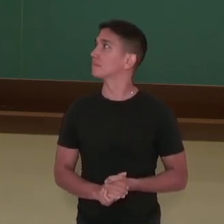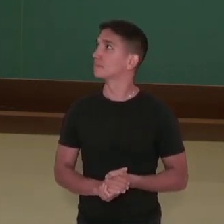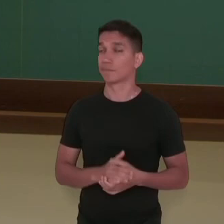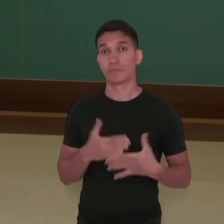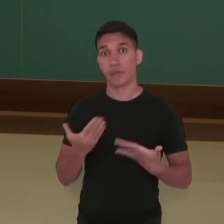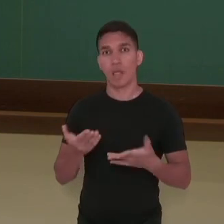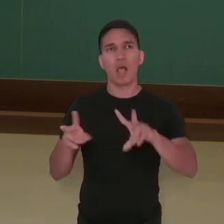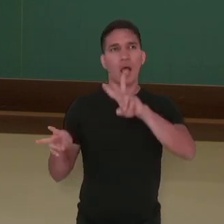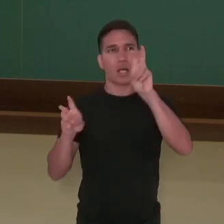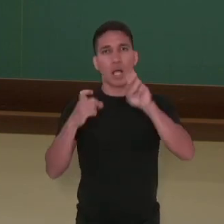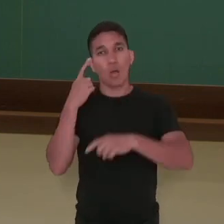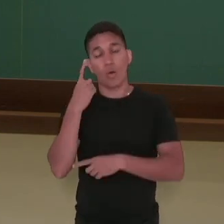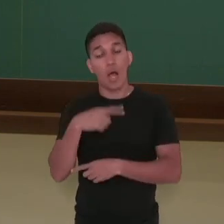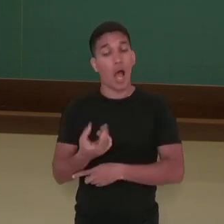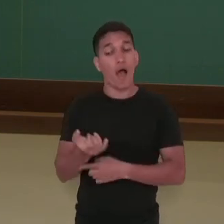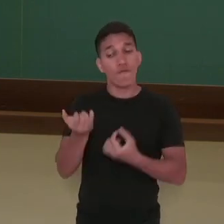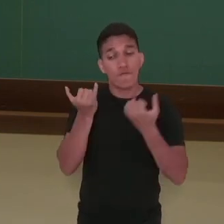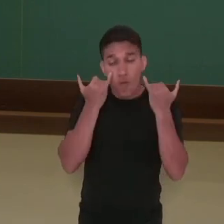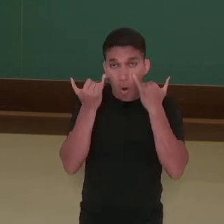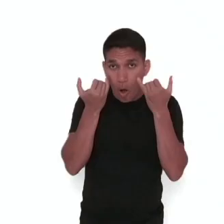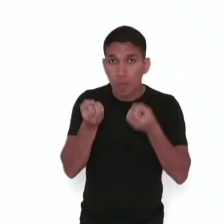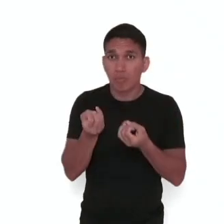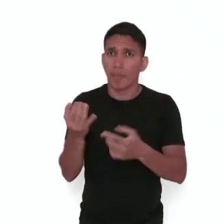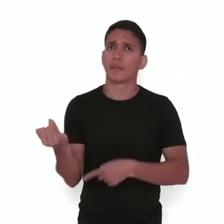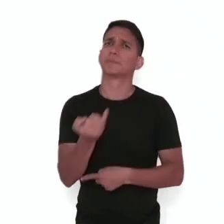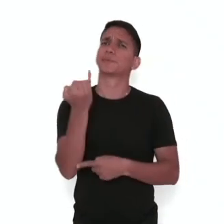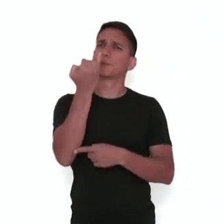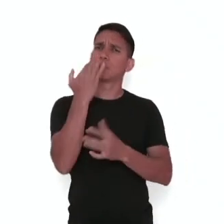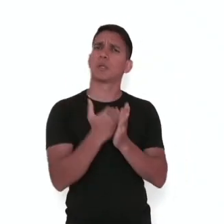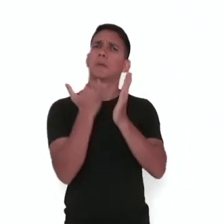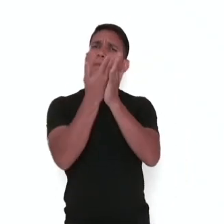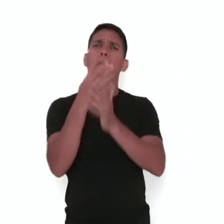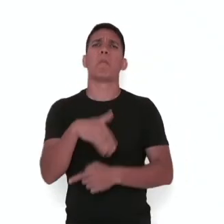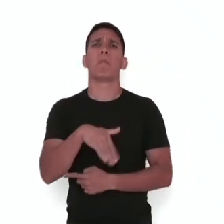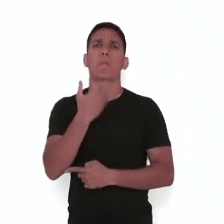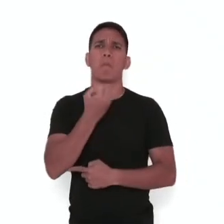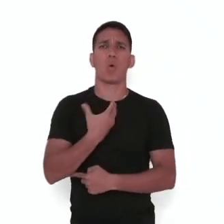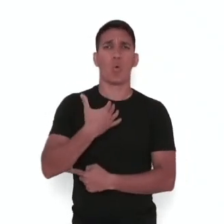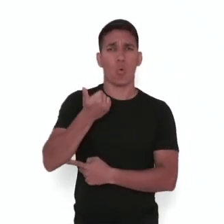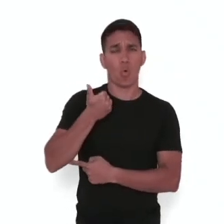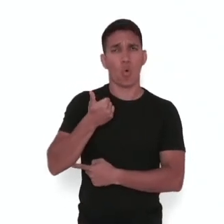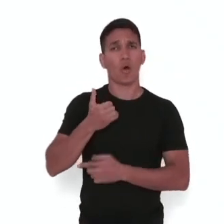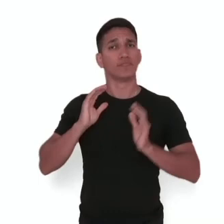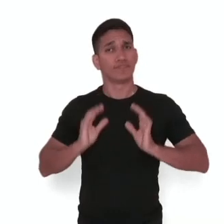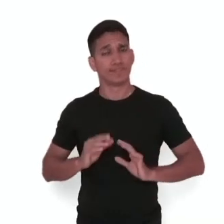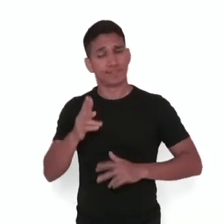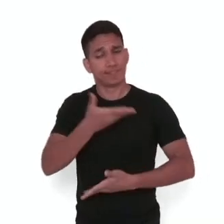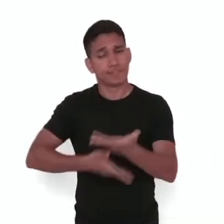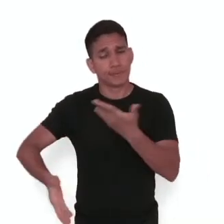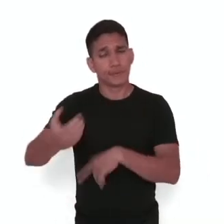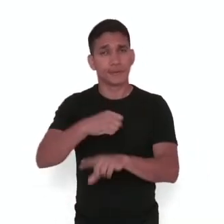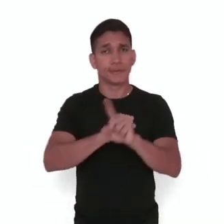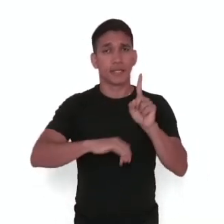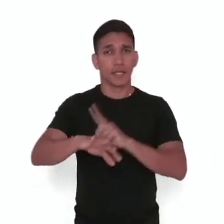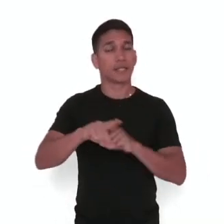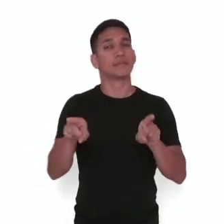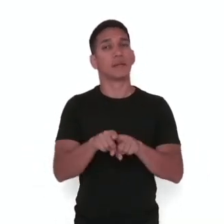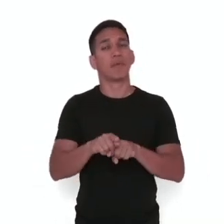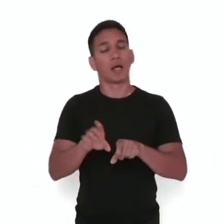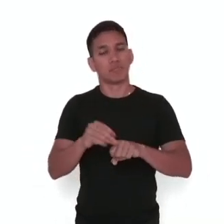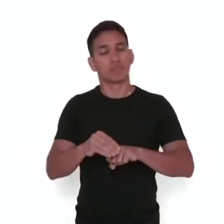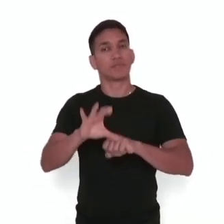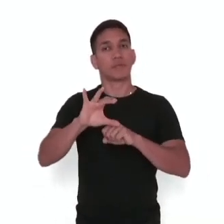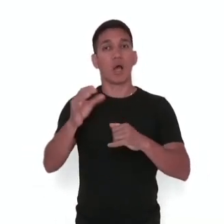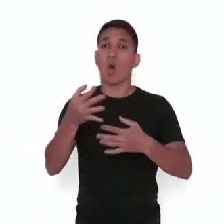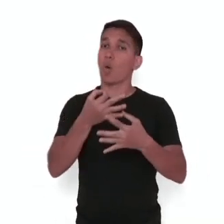a informação tem relevância para o exercício pleno da cidadania e a formação de opinião. As redes sociais